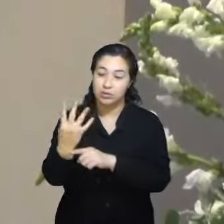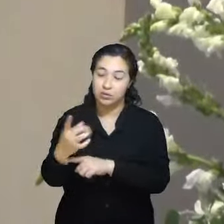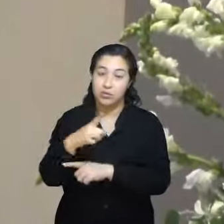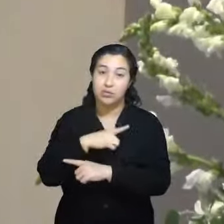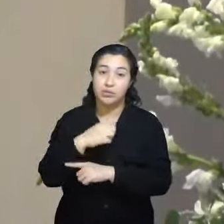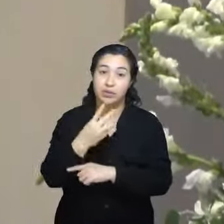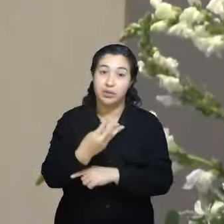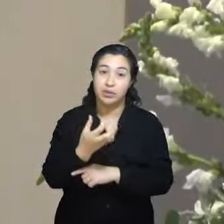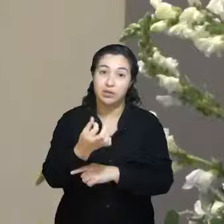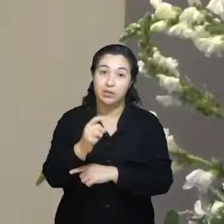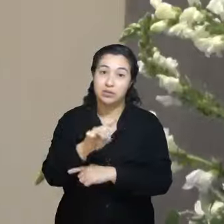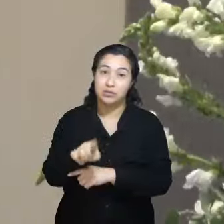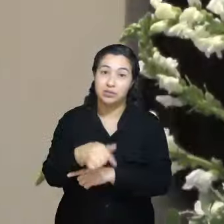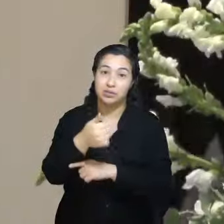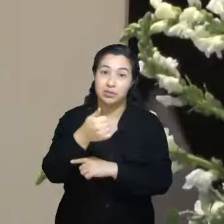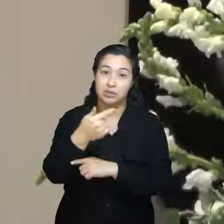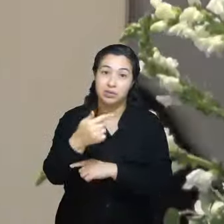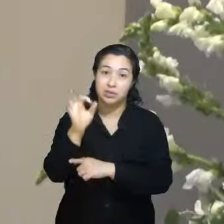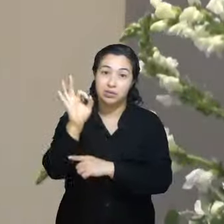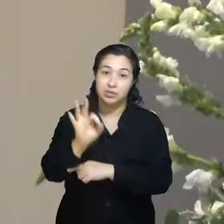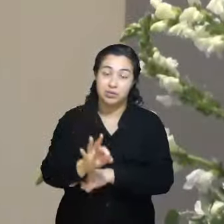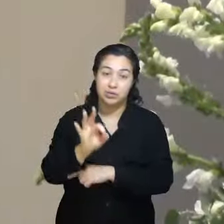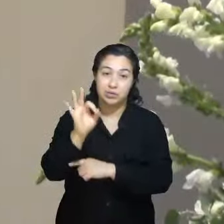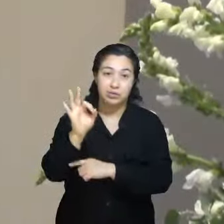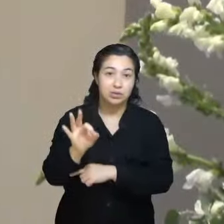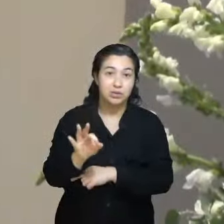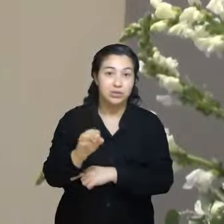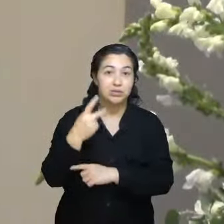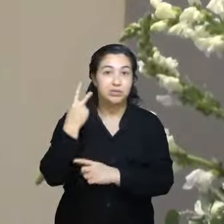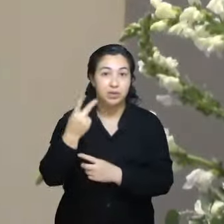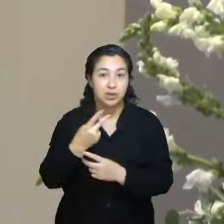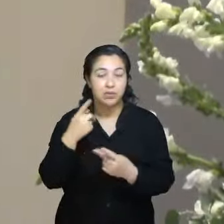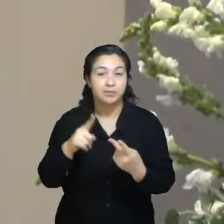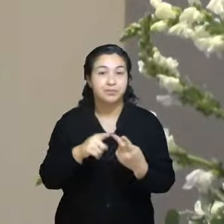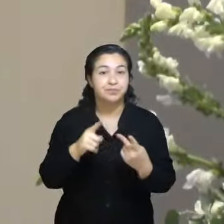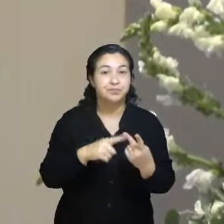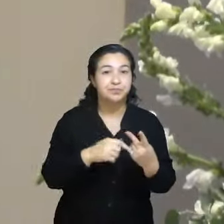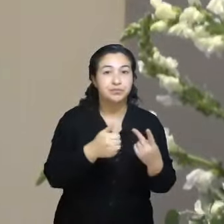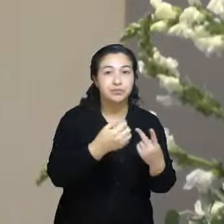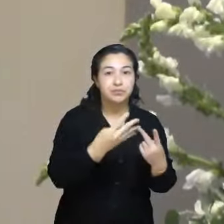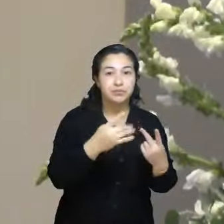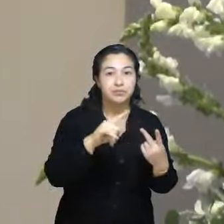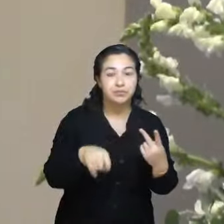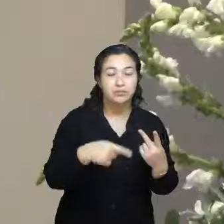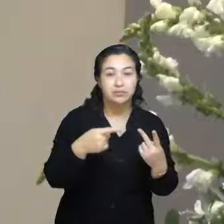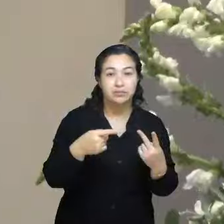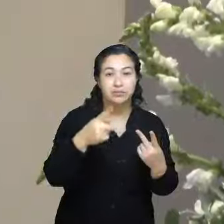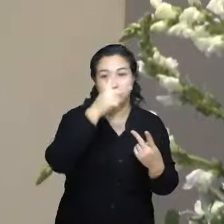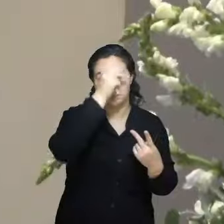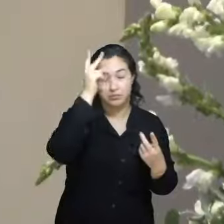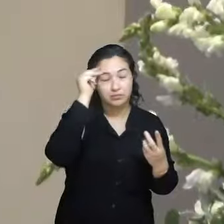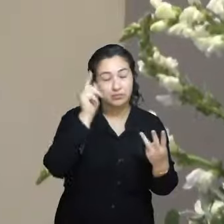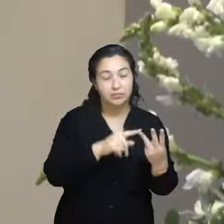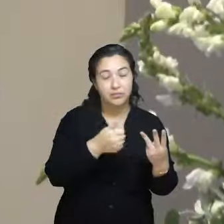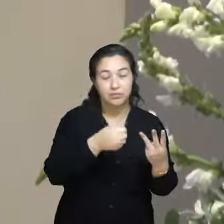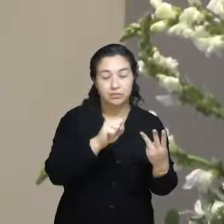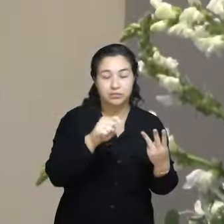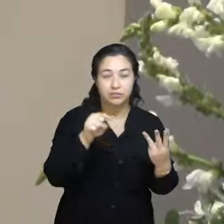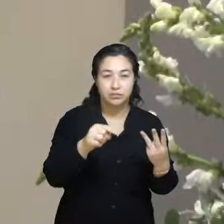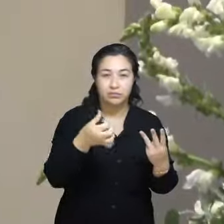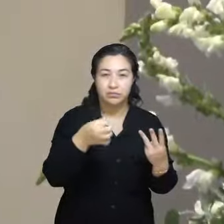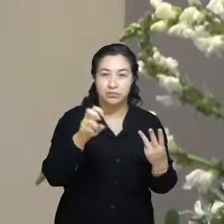36,17 para os cargos de vereadoras de 14,49 para os cargos de prefeito e 18.6 para